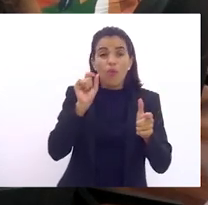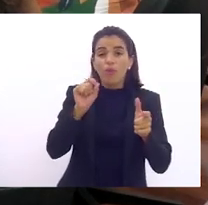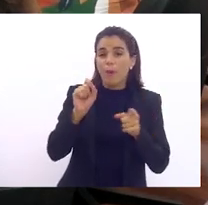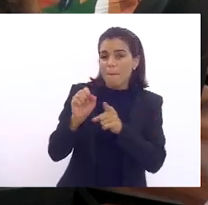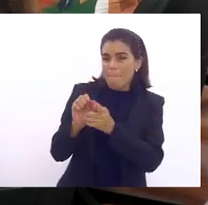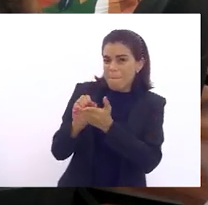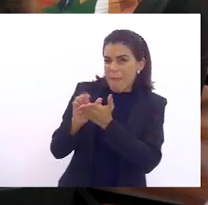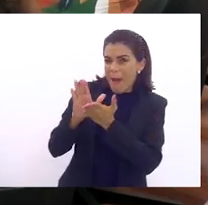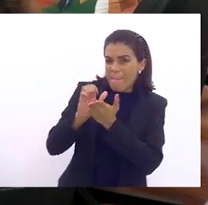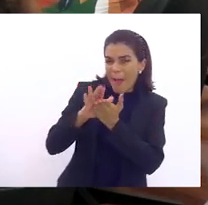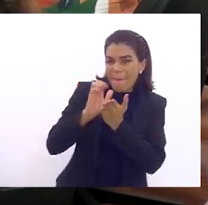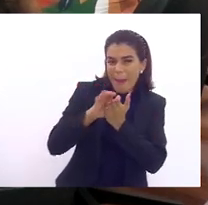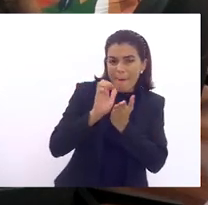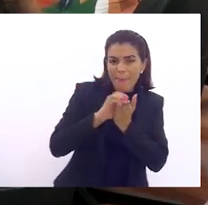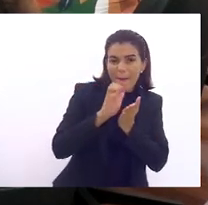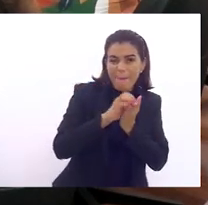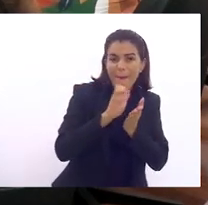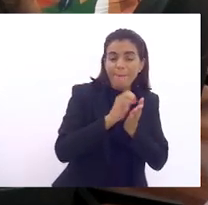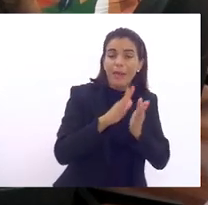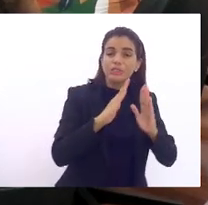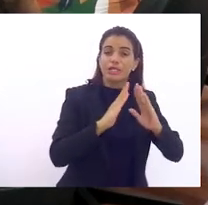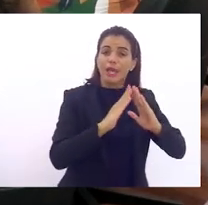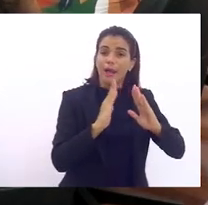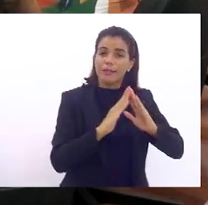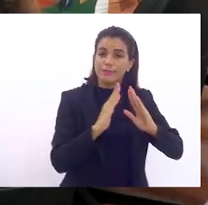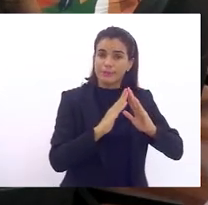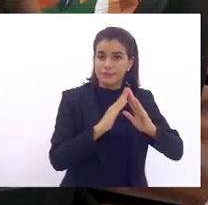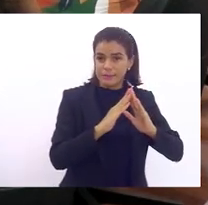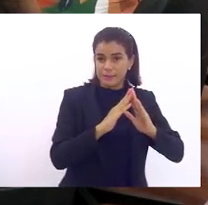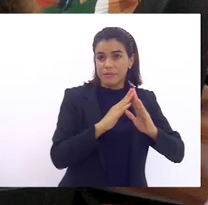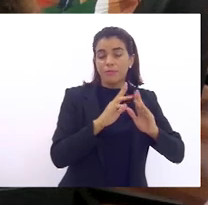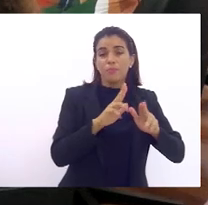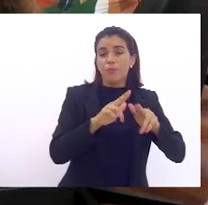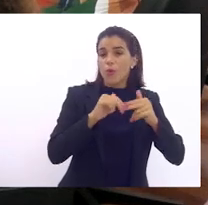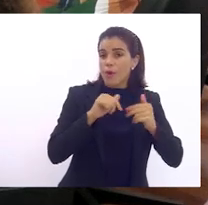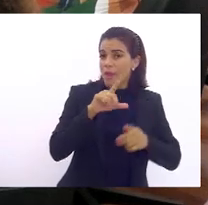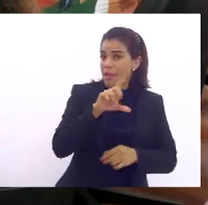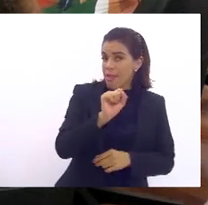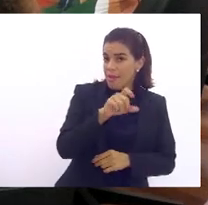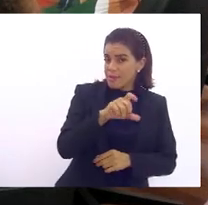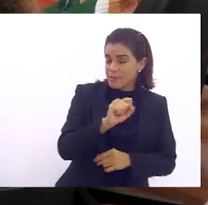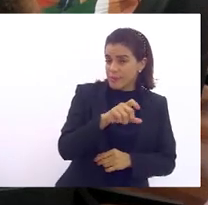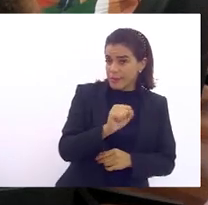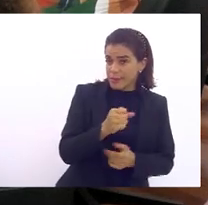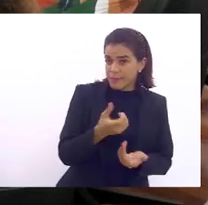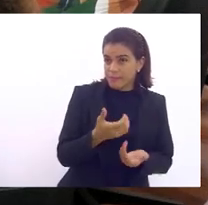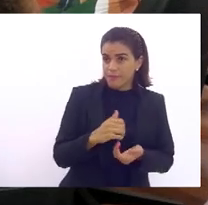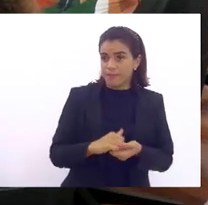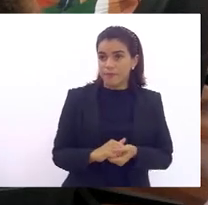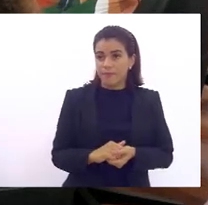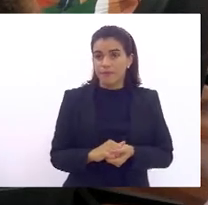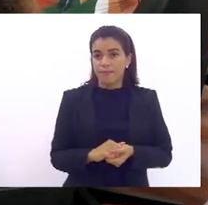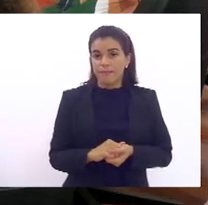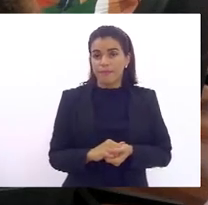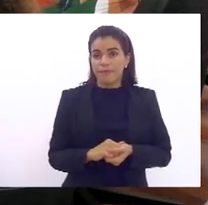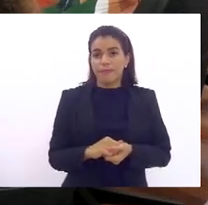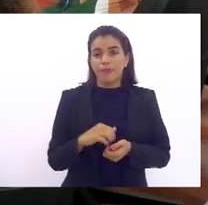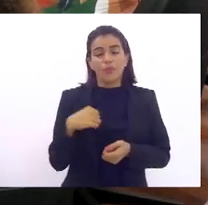casas por pai por mãe por apenas por serem lésbicas e